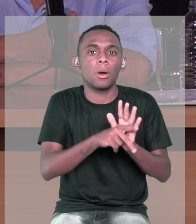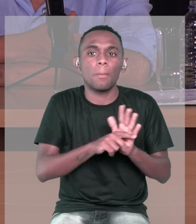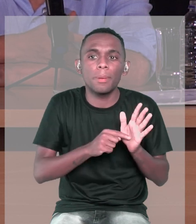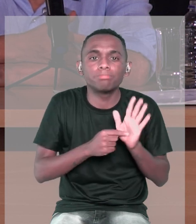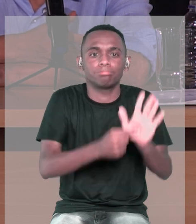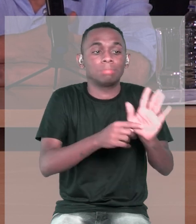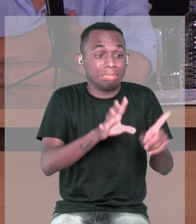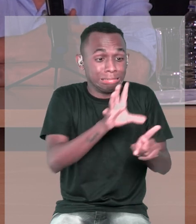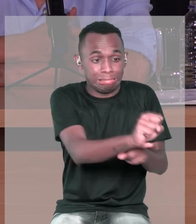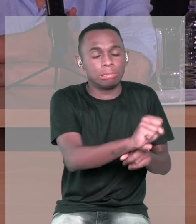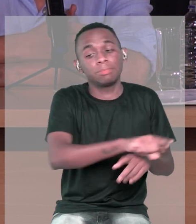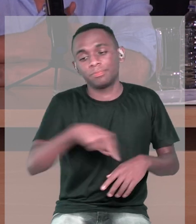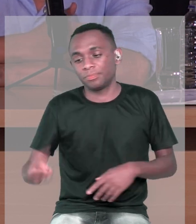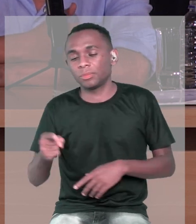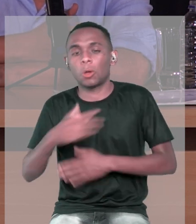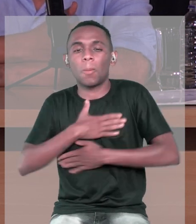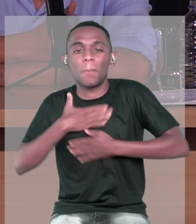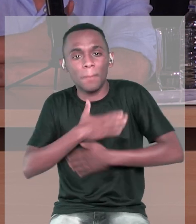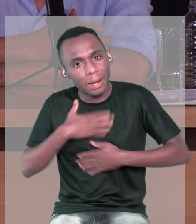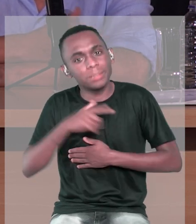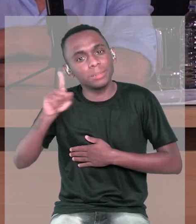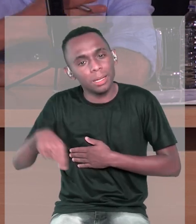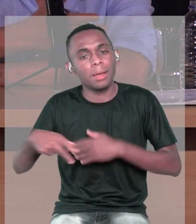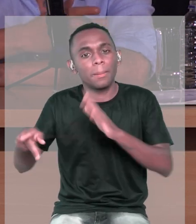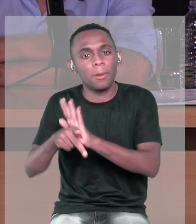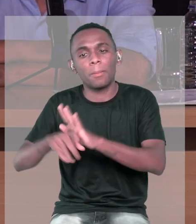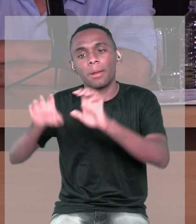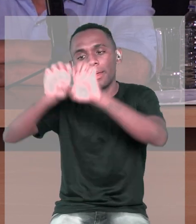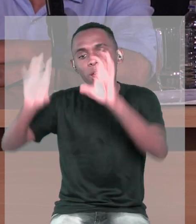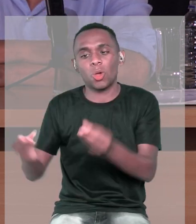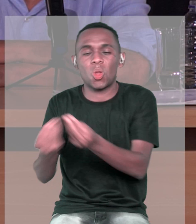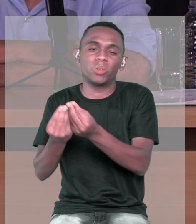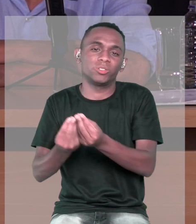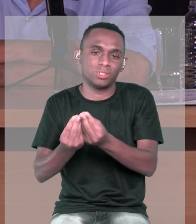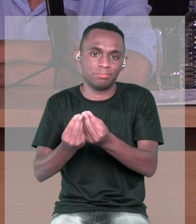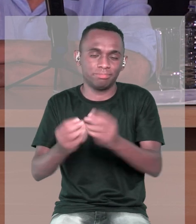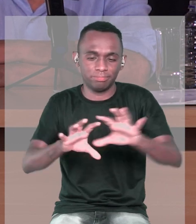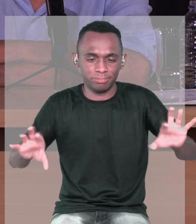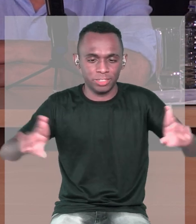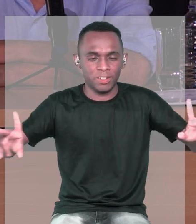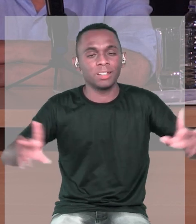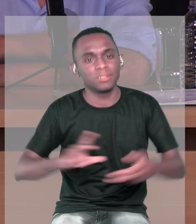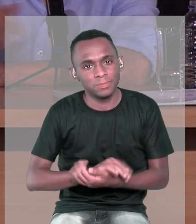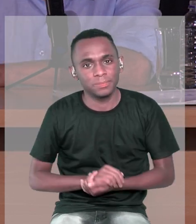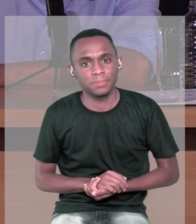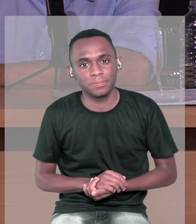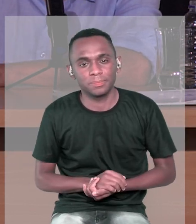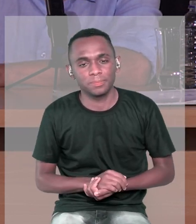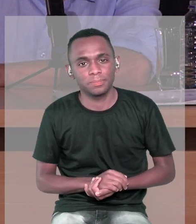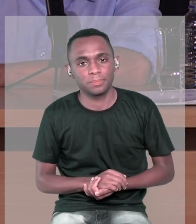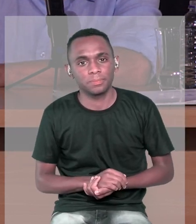propriedade predatória e o prazer estaria do lado da propriedade ecológica. Après, pour en venir à votre question,